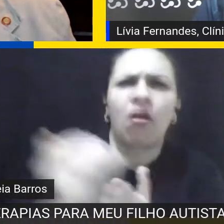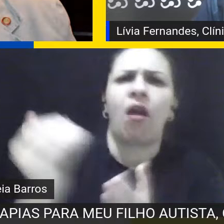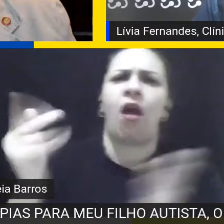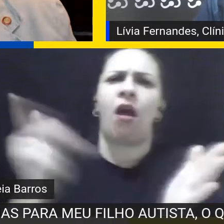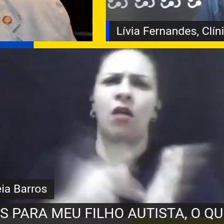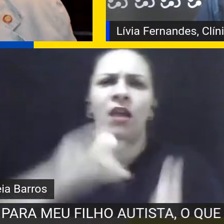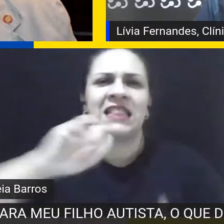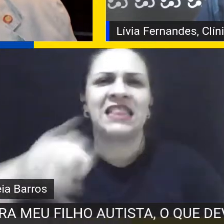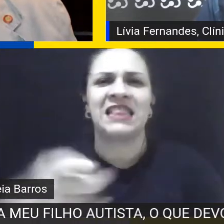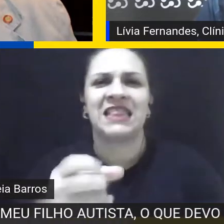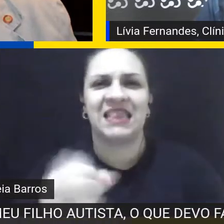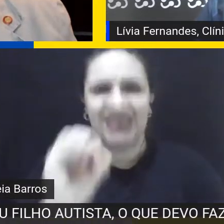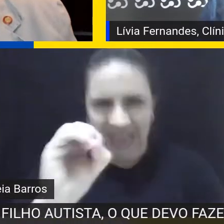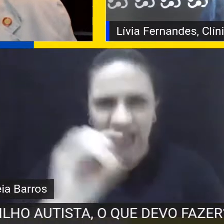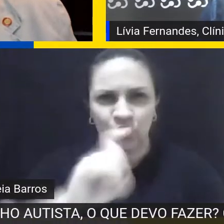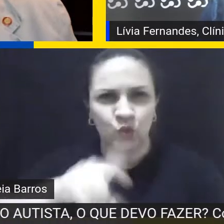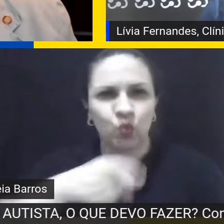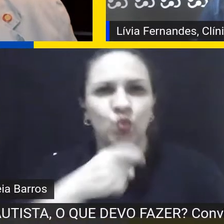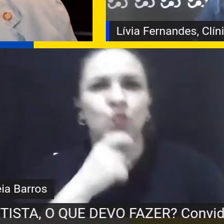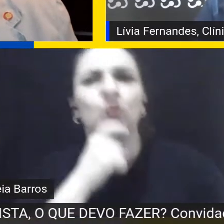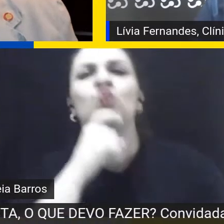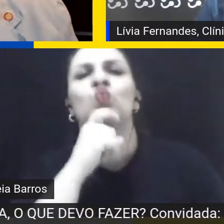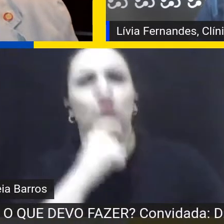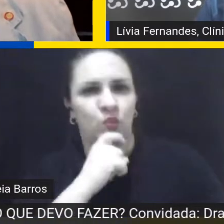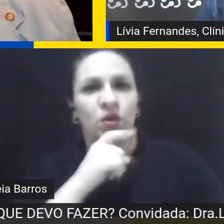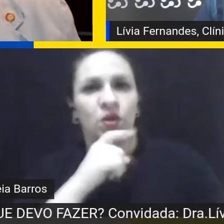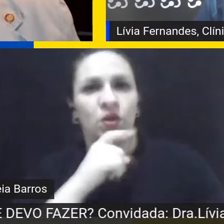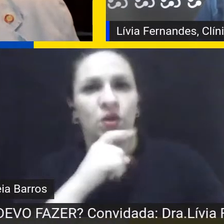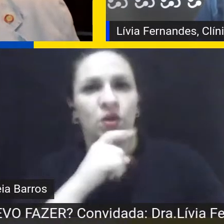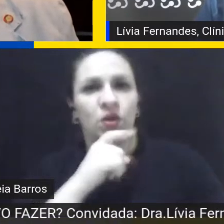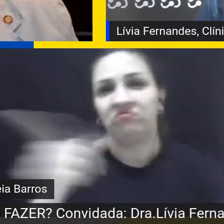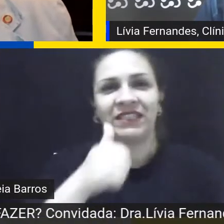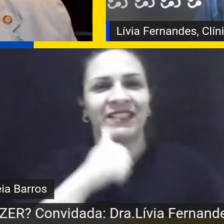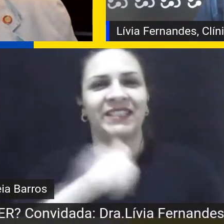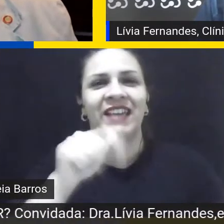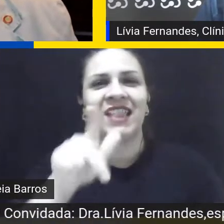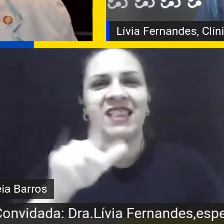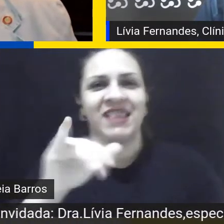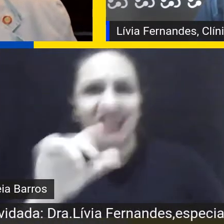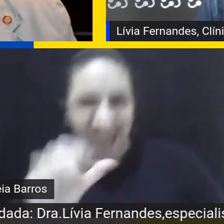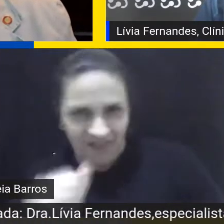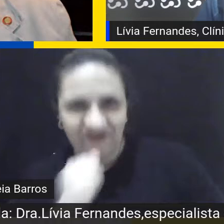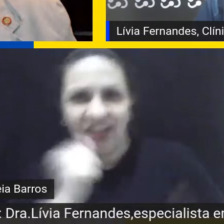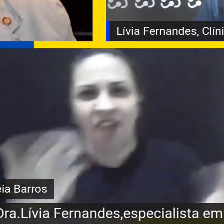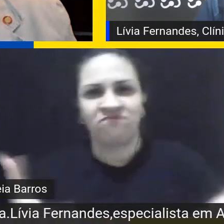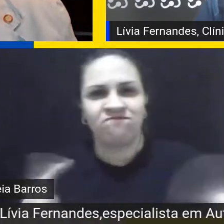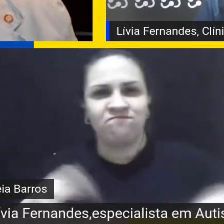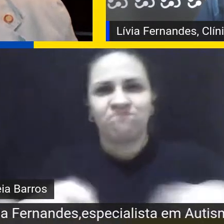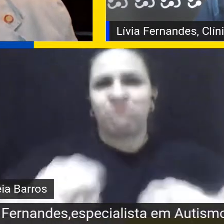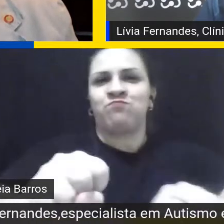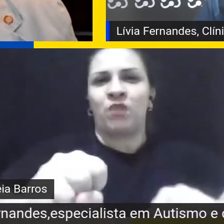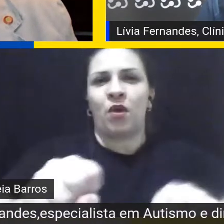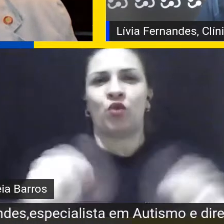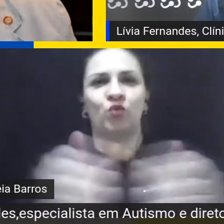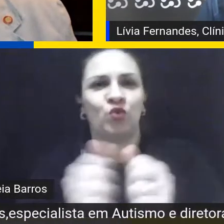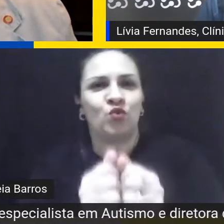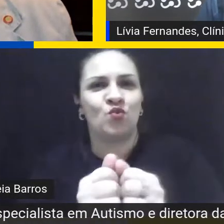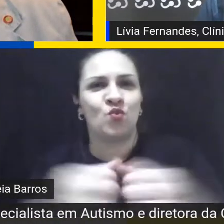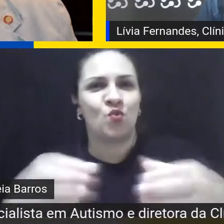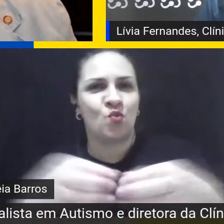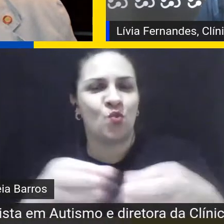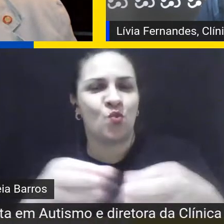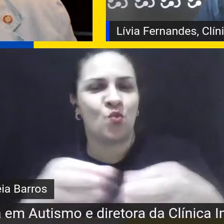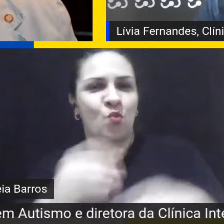de gestão. Doutora Lívia foi na nossa posse, o Hugo, o pessoal da clínica, em respeito